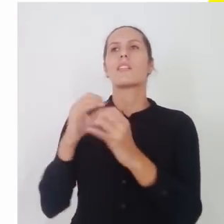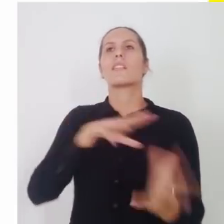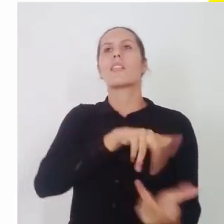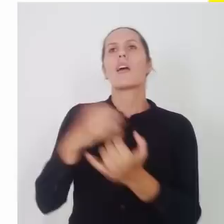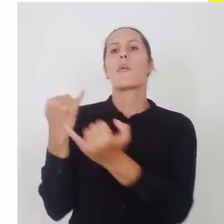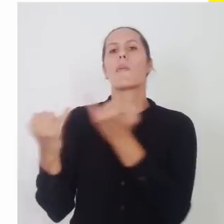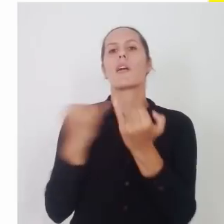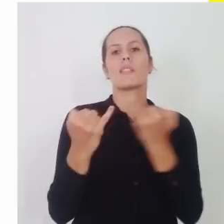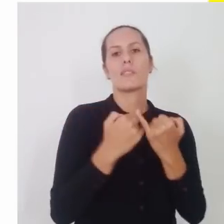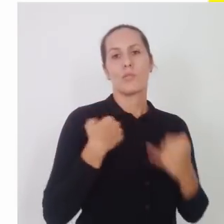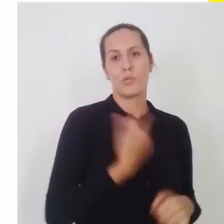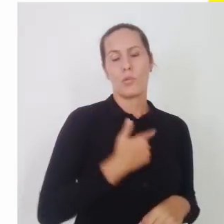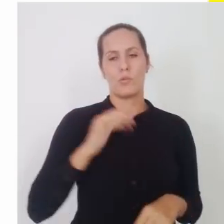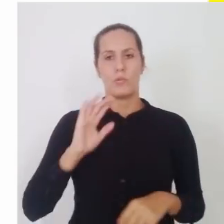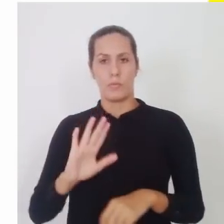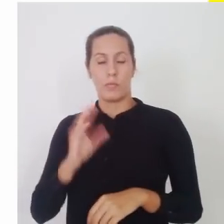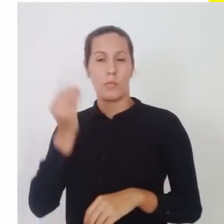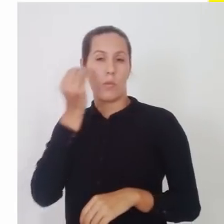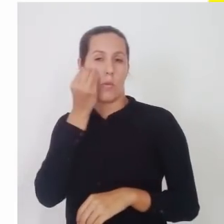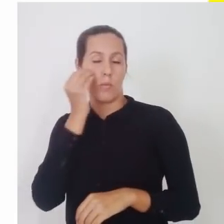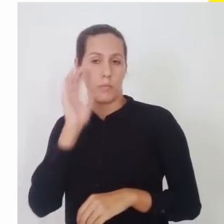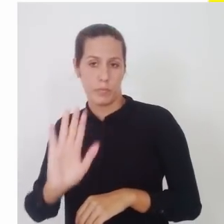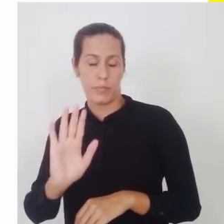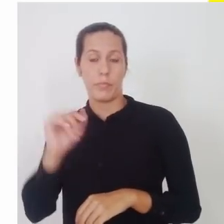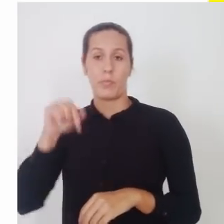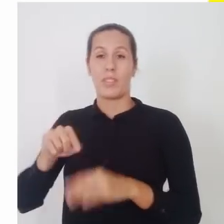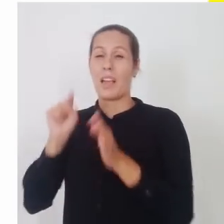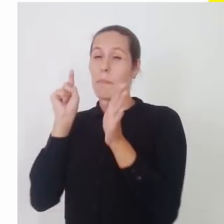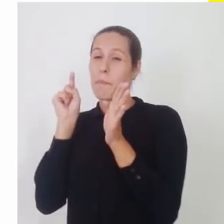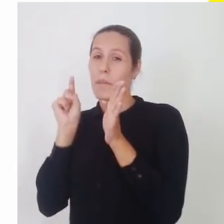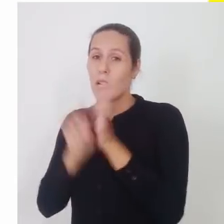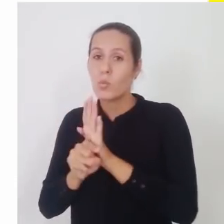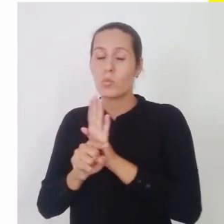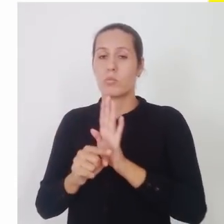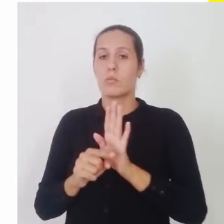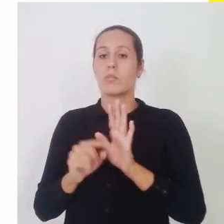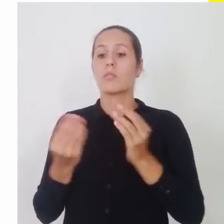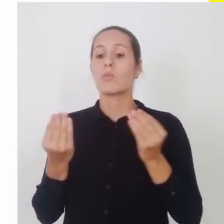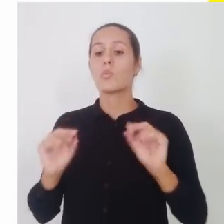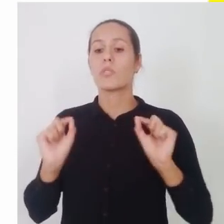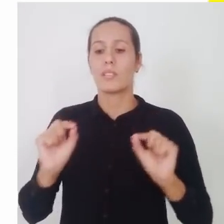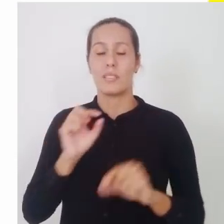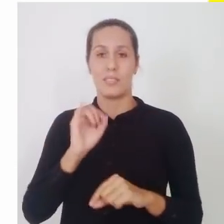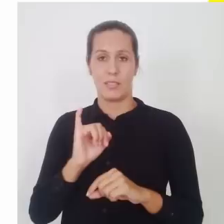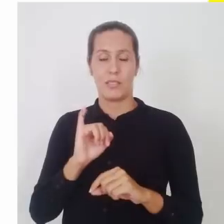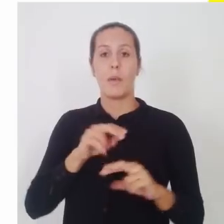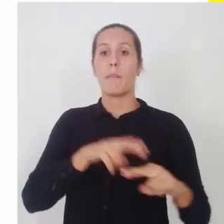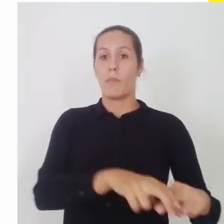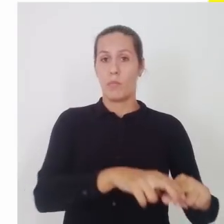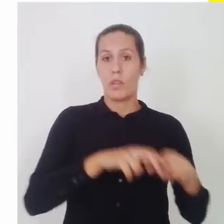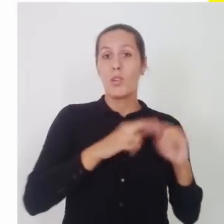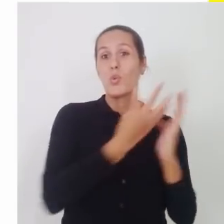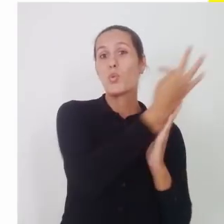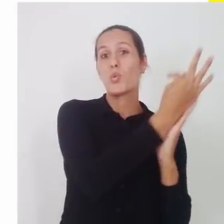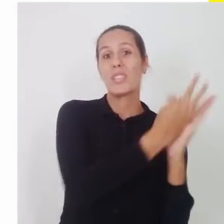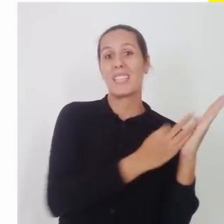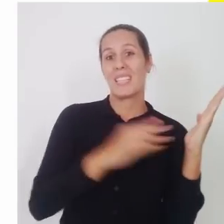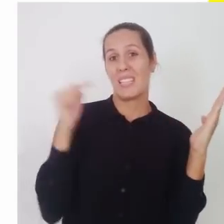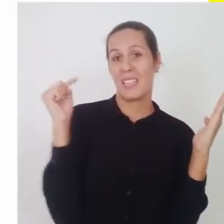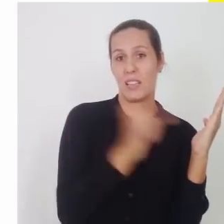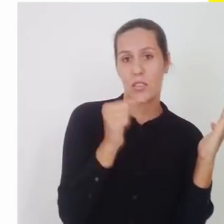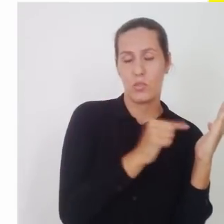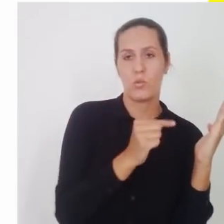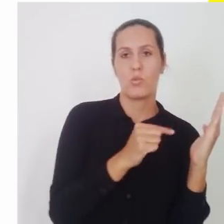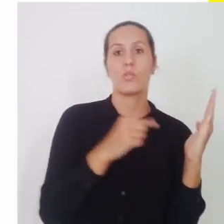fiz é segundo o texto. Obviamente, você tem que buscar a resposta nas palavras